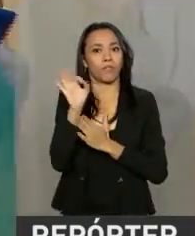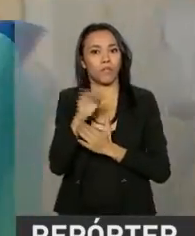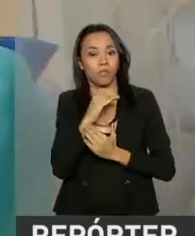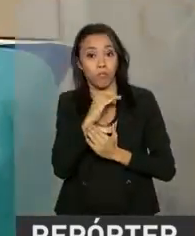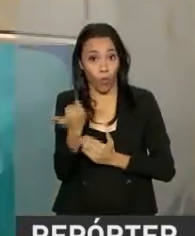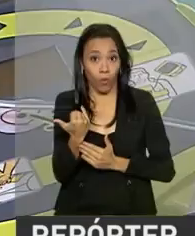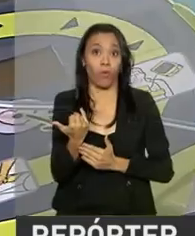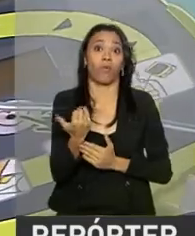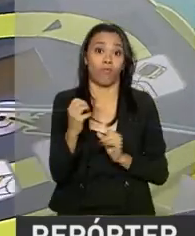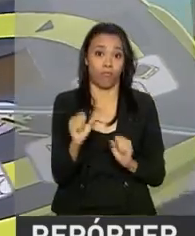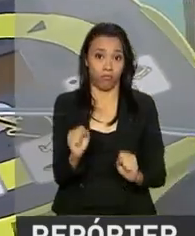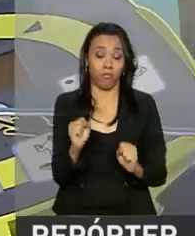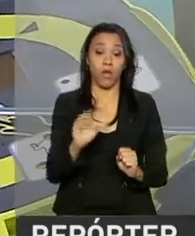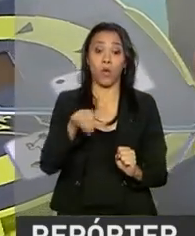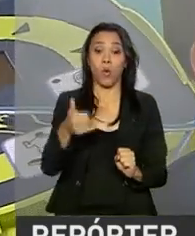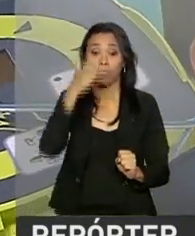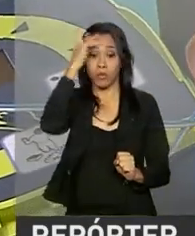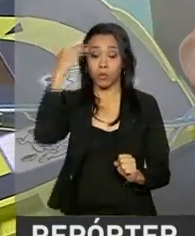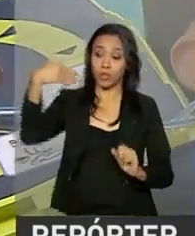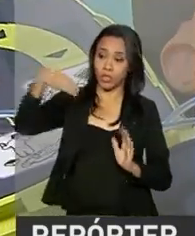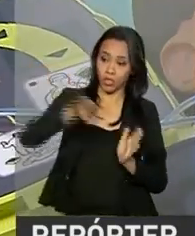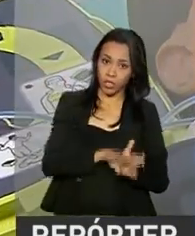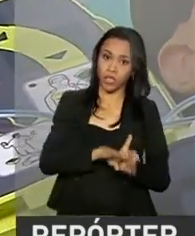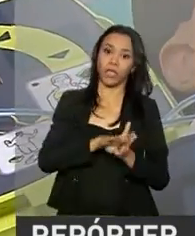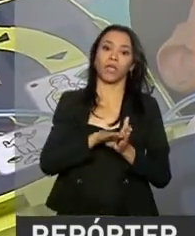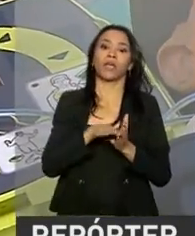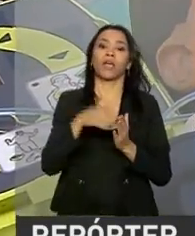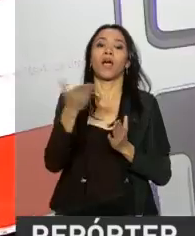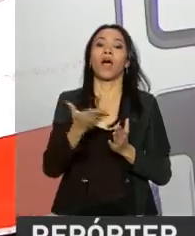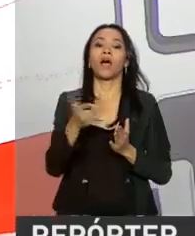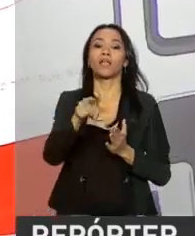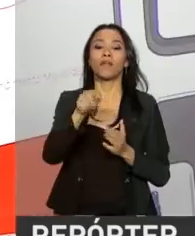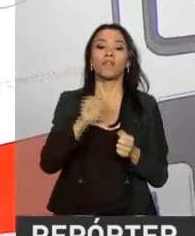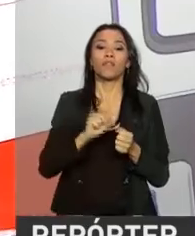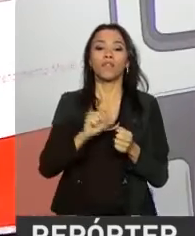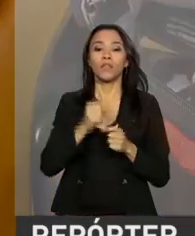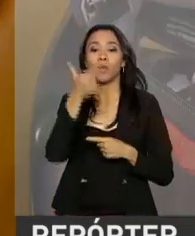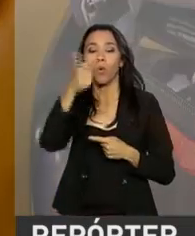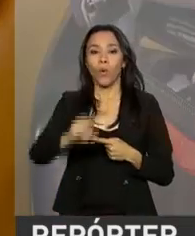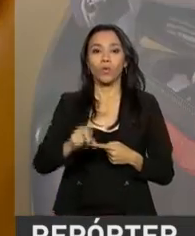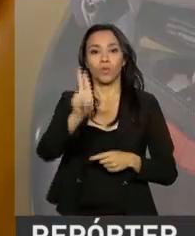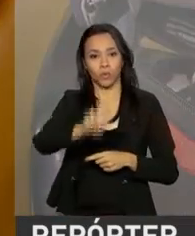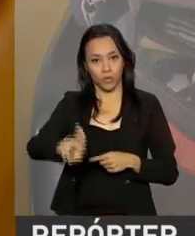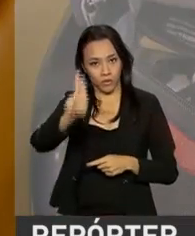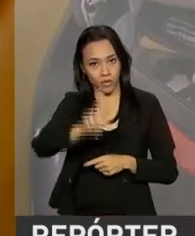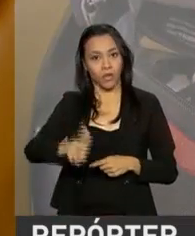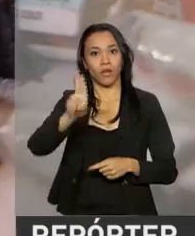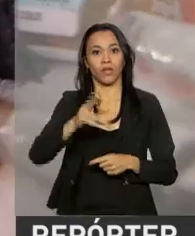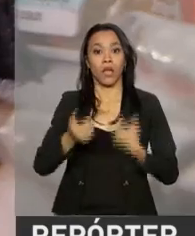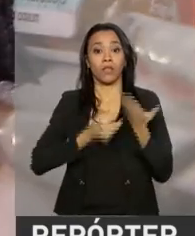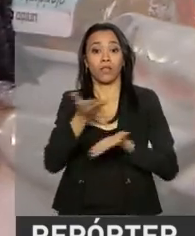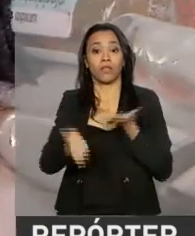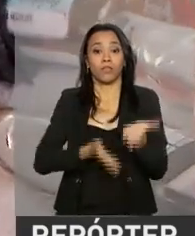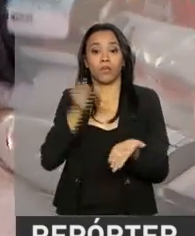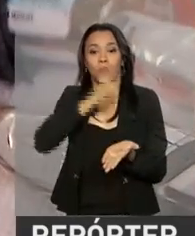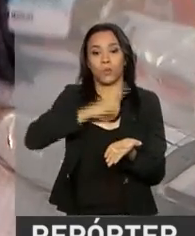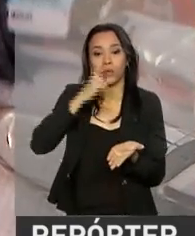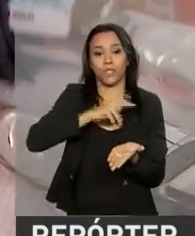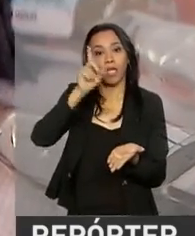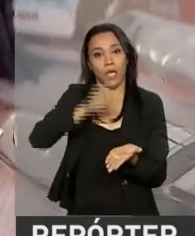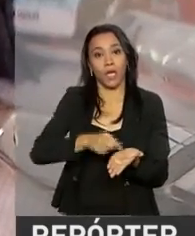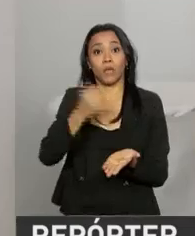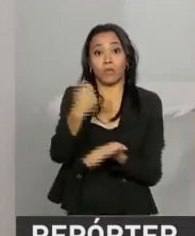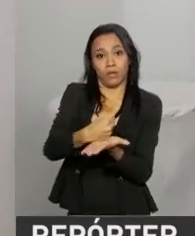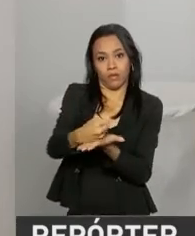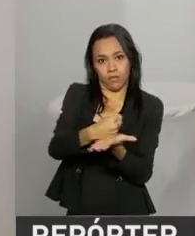atendimento chega o paciente é submetido ao desfibrilador outro recurso usado pelo atendimento de urgência são os medicamentos